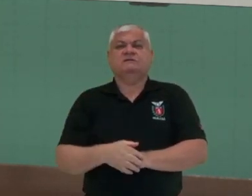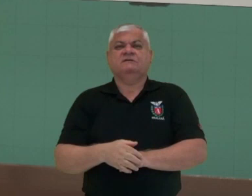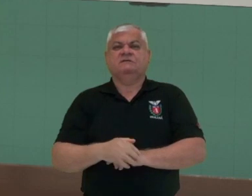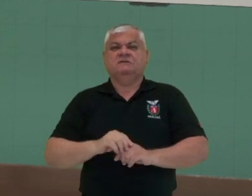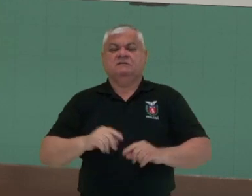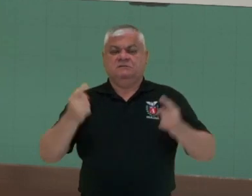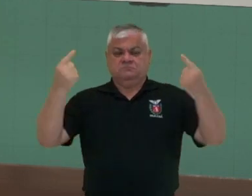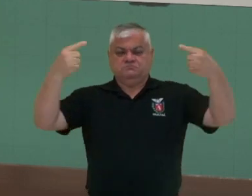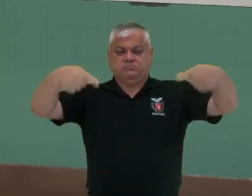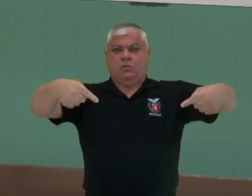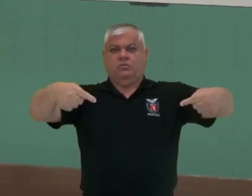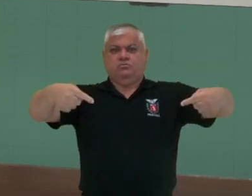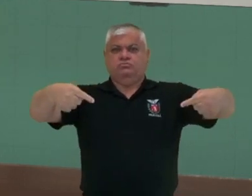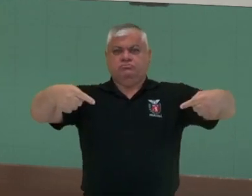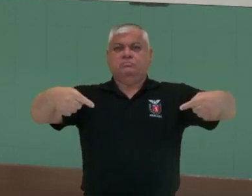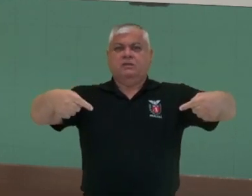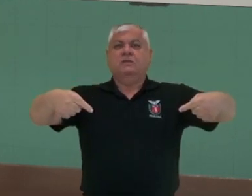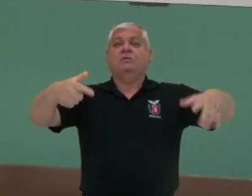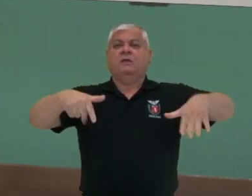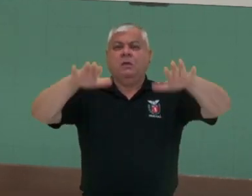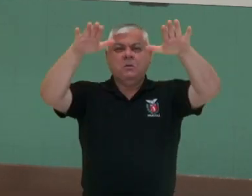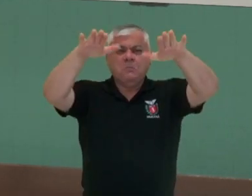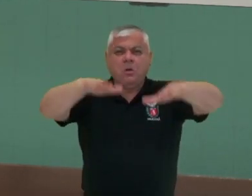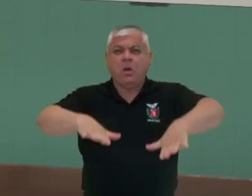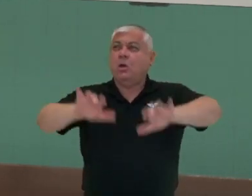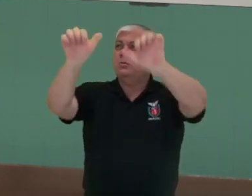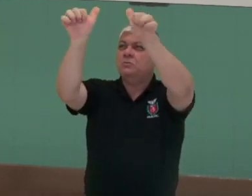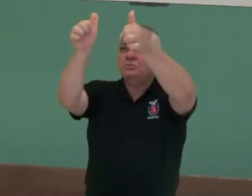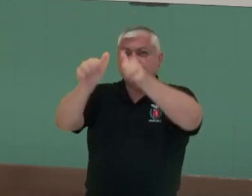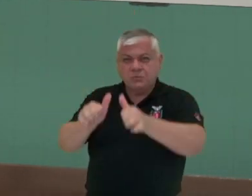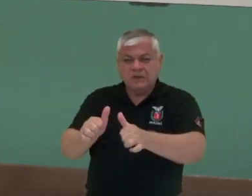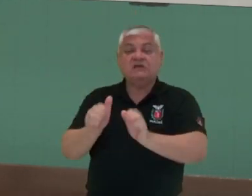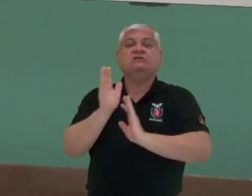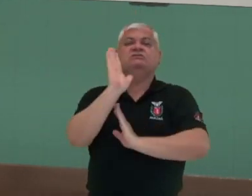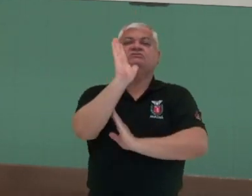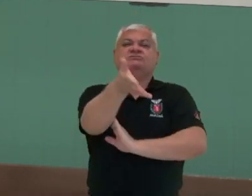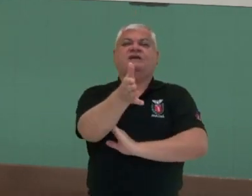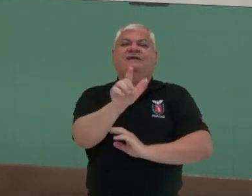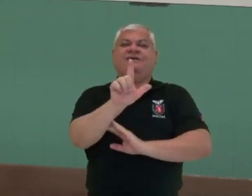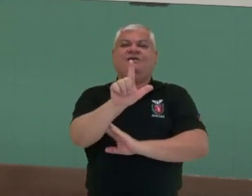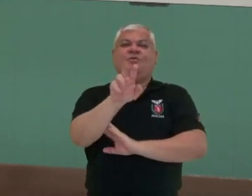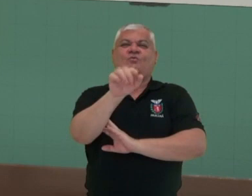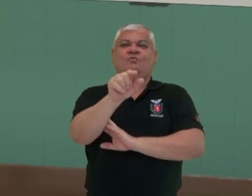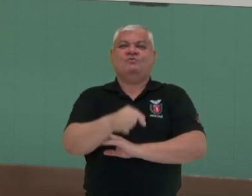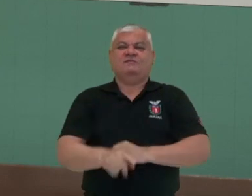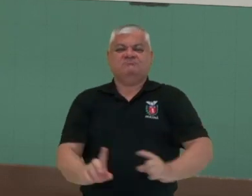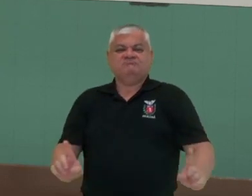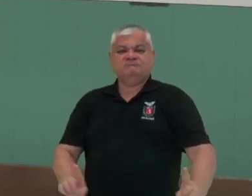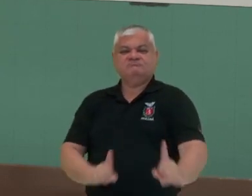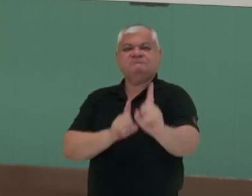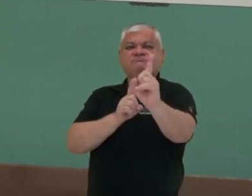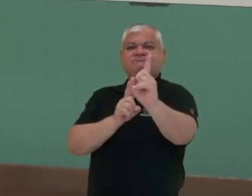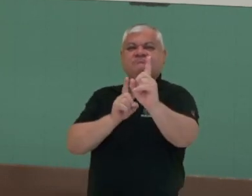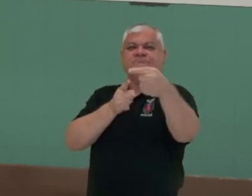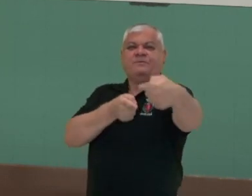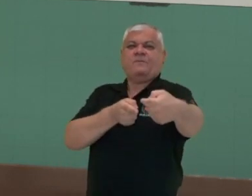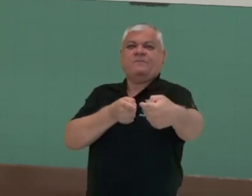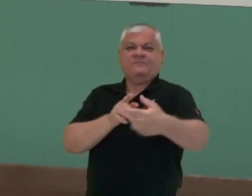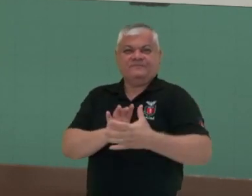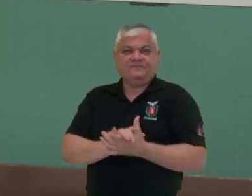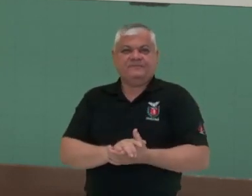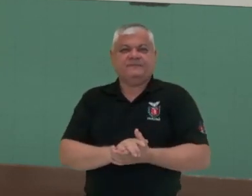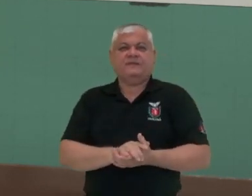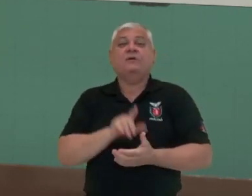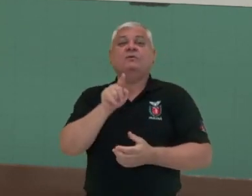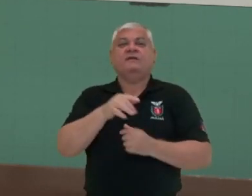objetivo louvar os deuses, né? Já existia competição de luta. Qual era a luta